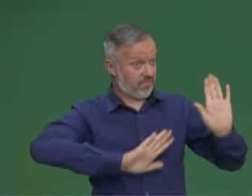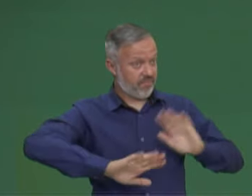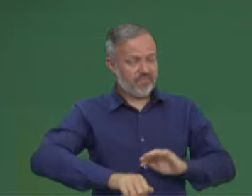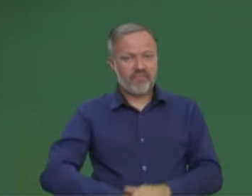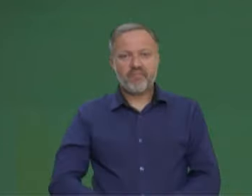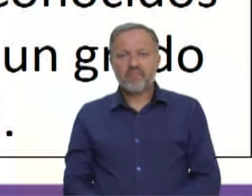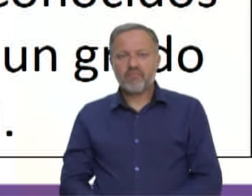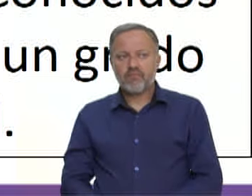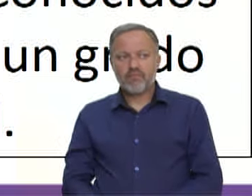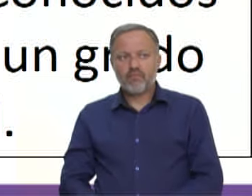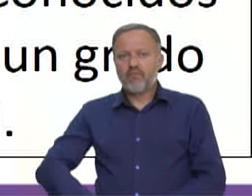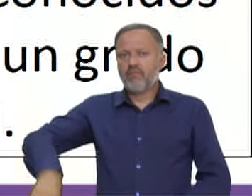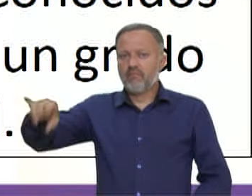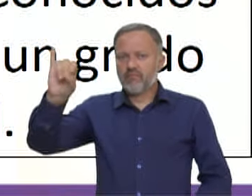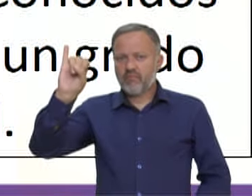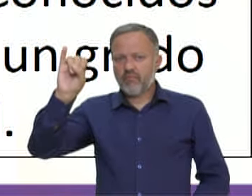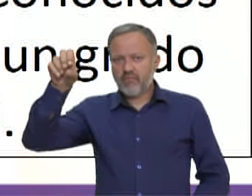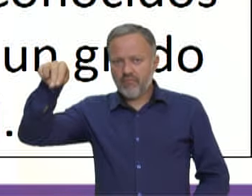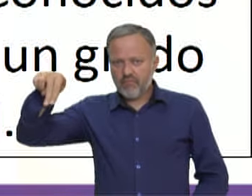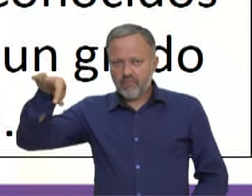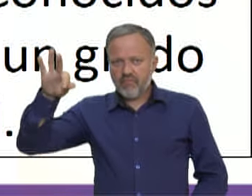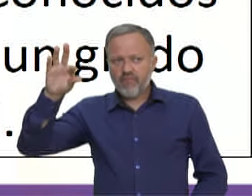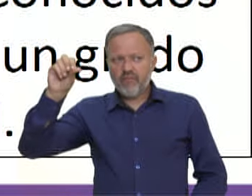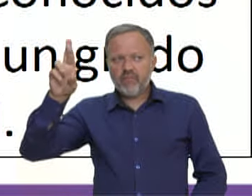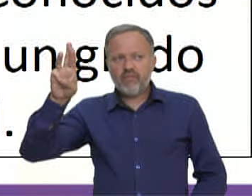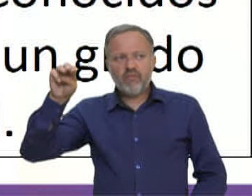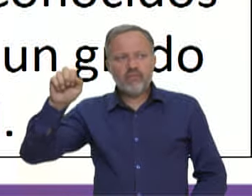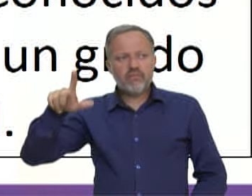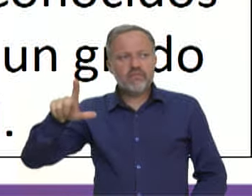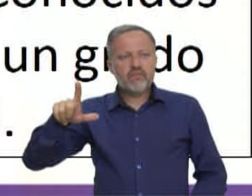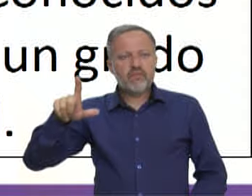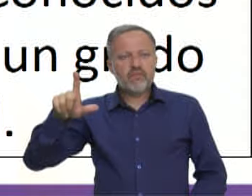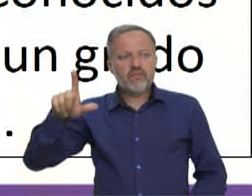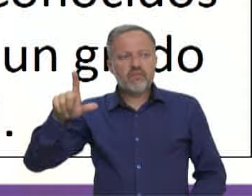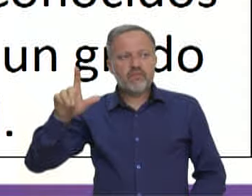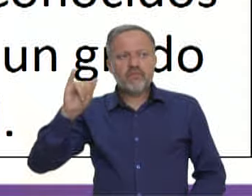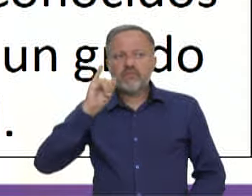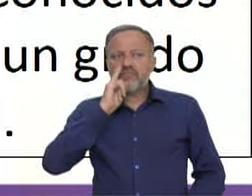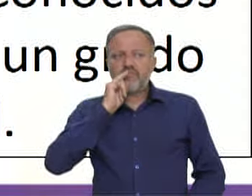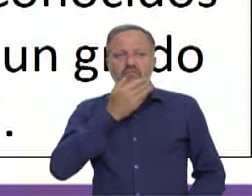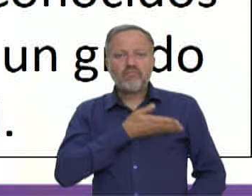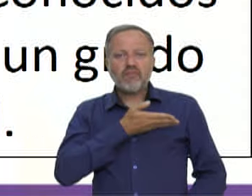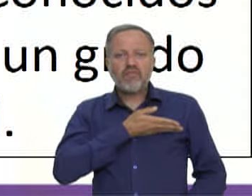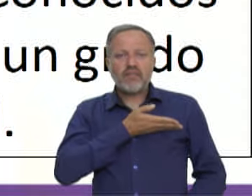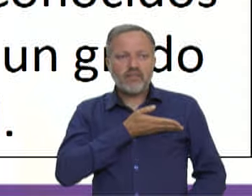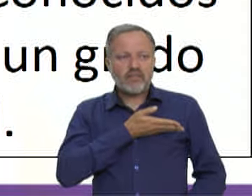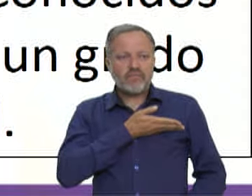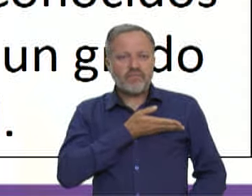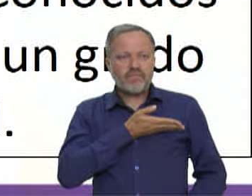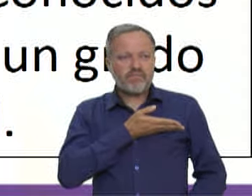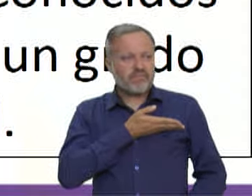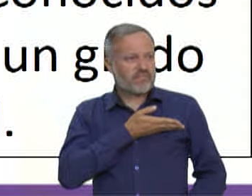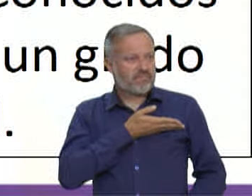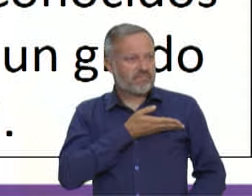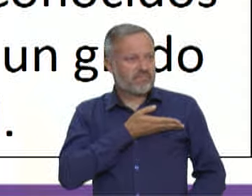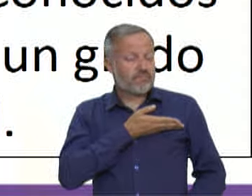tratamento informal, quando que eu vou empregar a linguagem de maneira informal? Com os amigos,